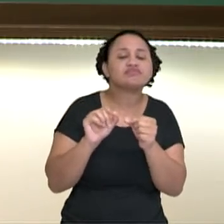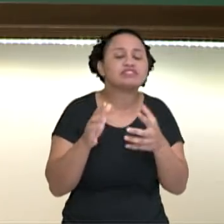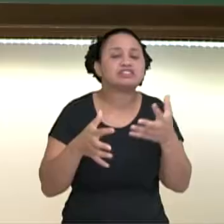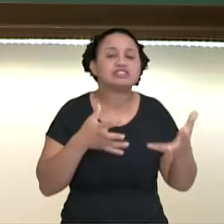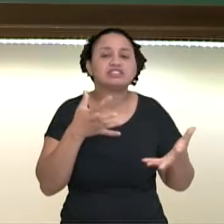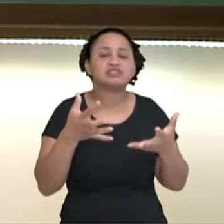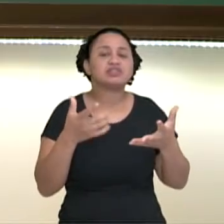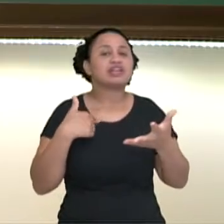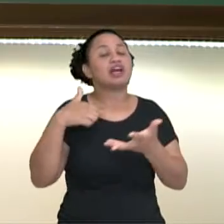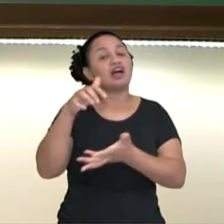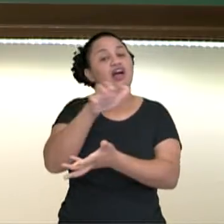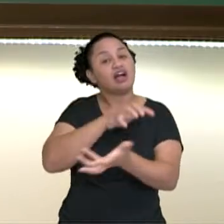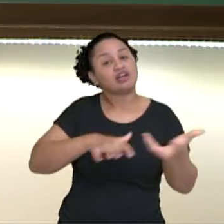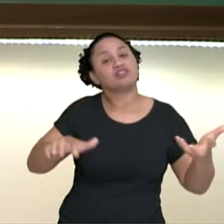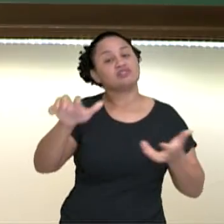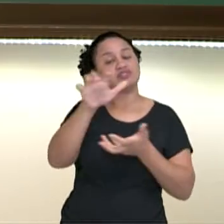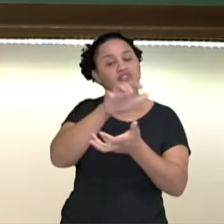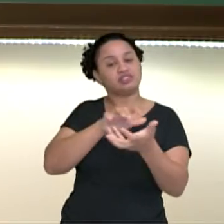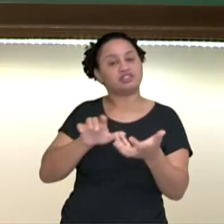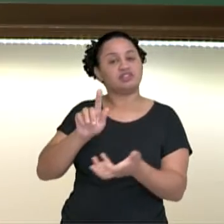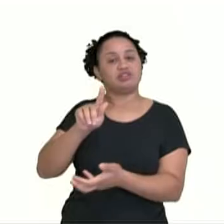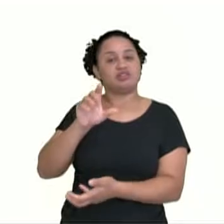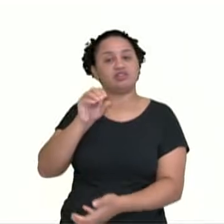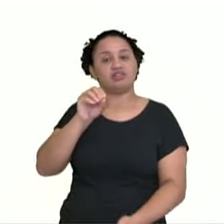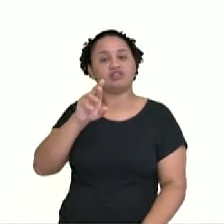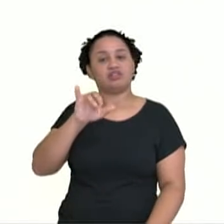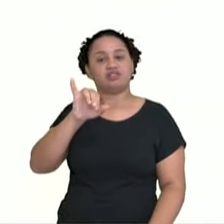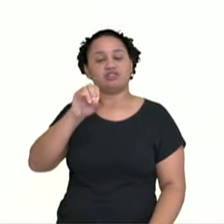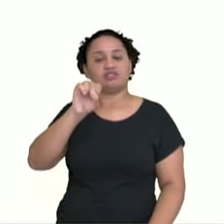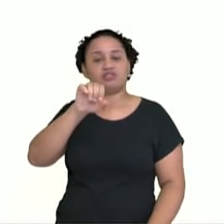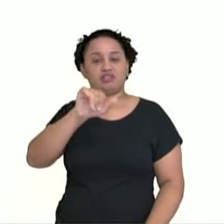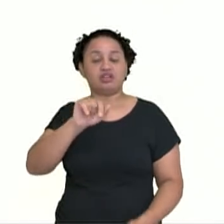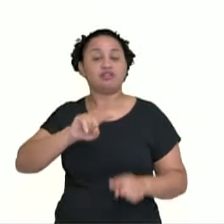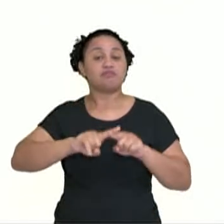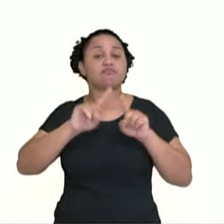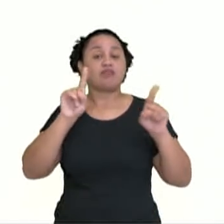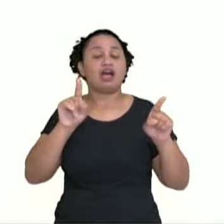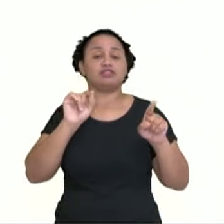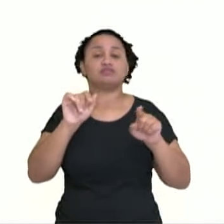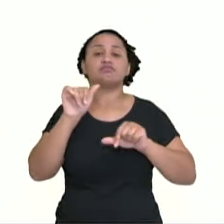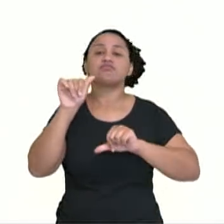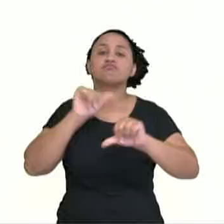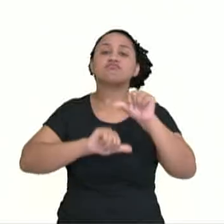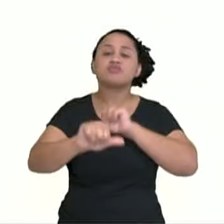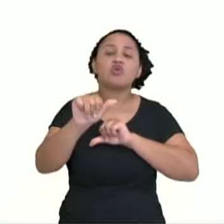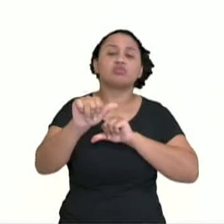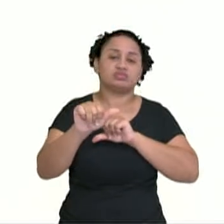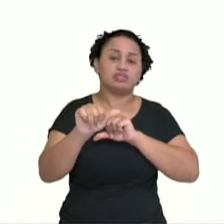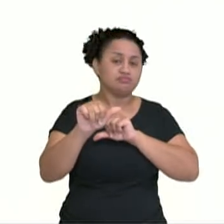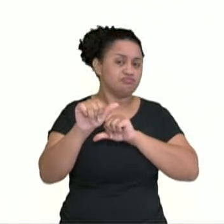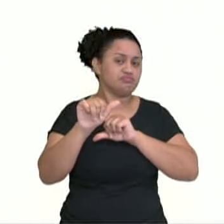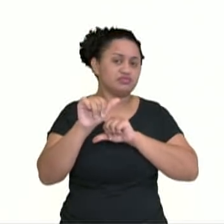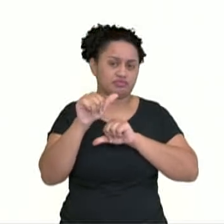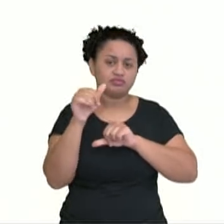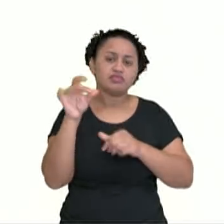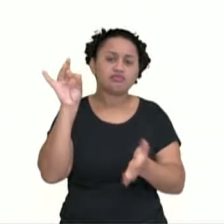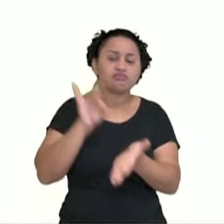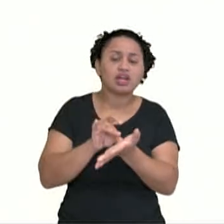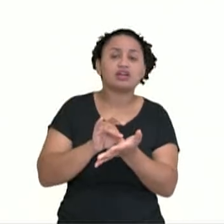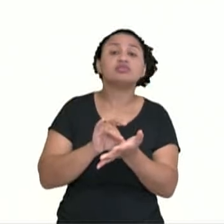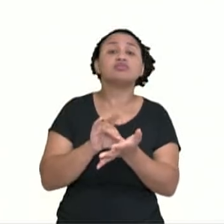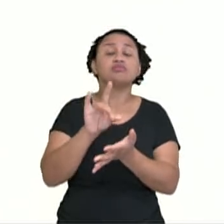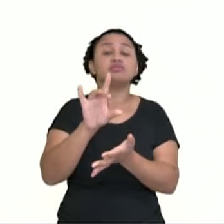causar a Revolução Gloriosa. Mas logo isso então vai acabar mudando-se definitivamente, e